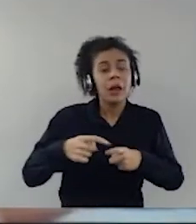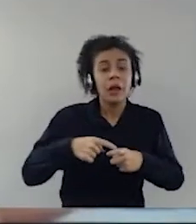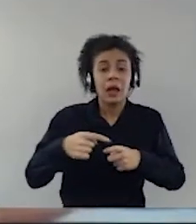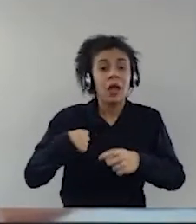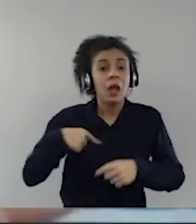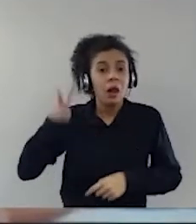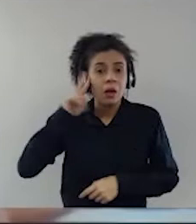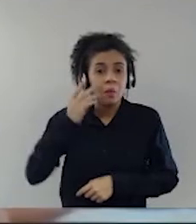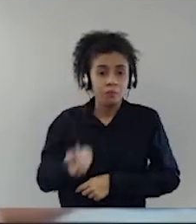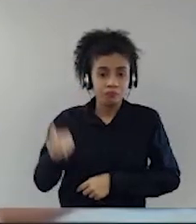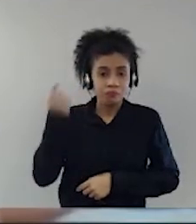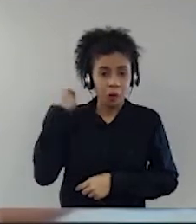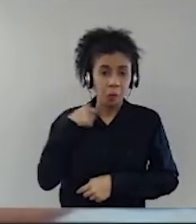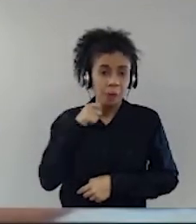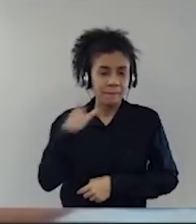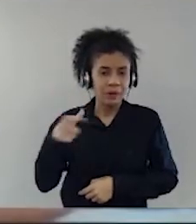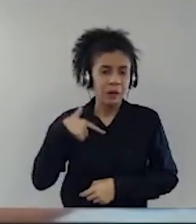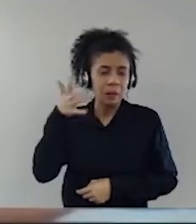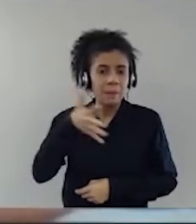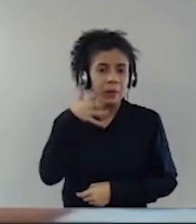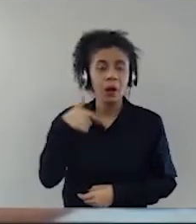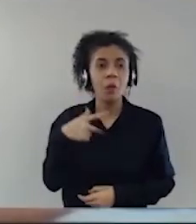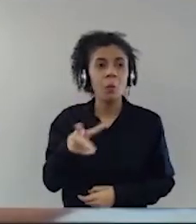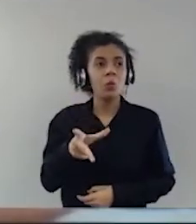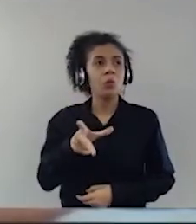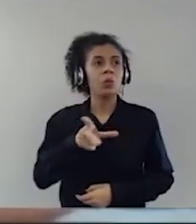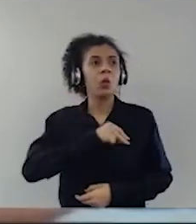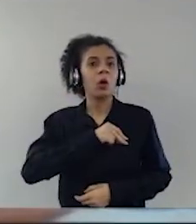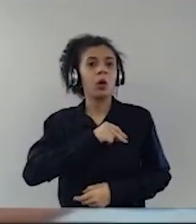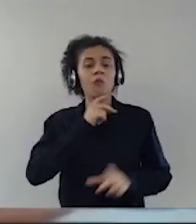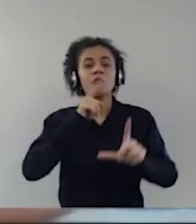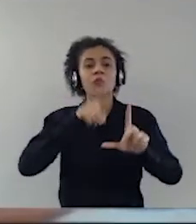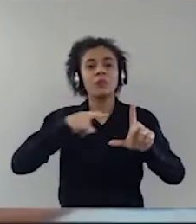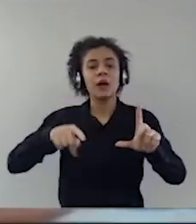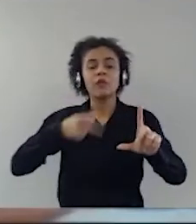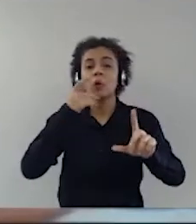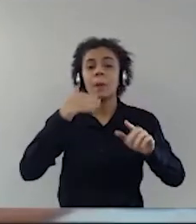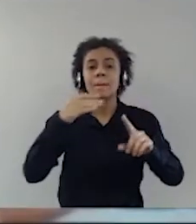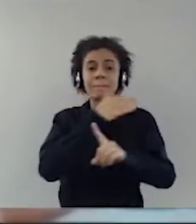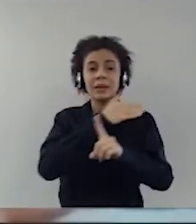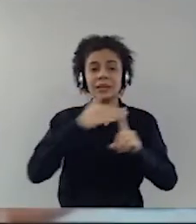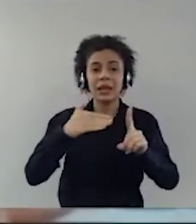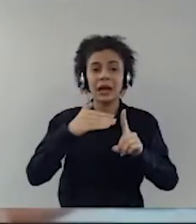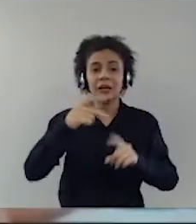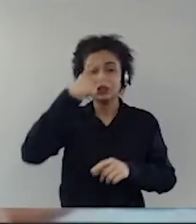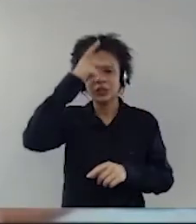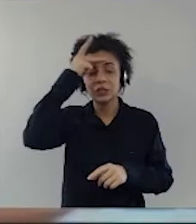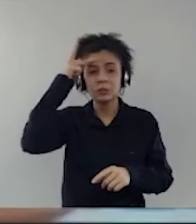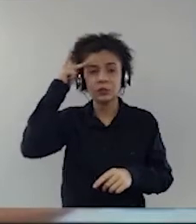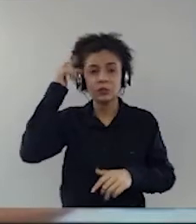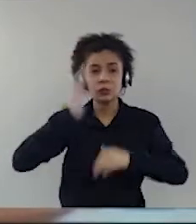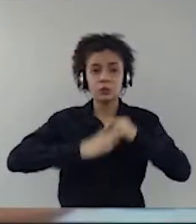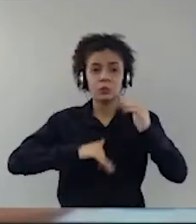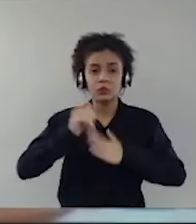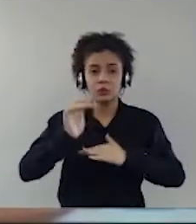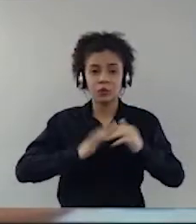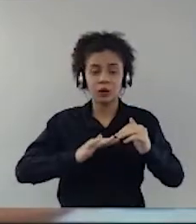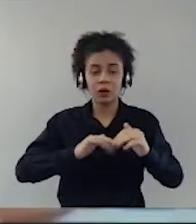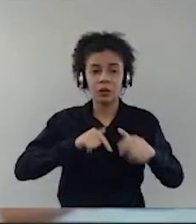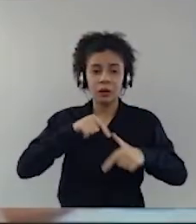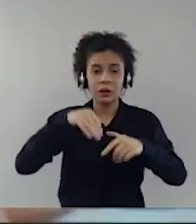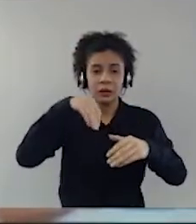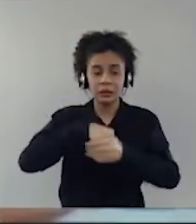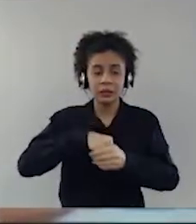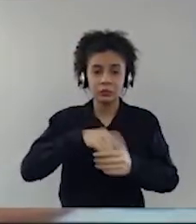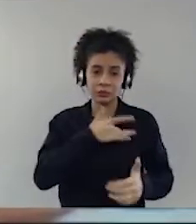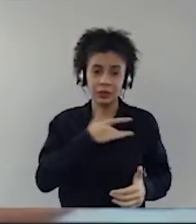fiquei impressionada, porque outra pessoa trouxe um dado que a metade dos profissionais de saúde que morrem no mundo, morrem no Brasil. Então, há alguma